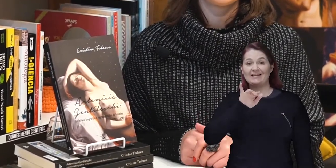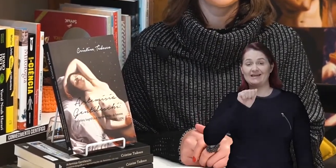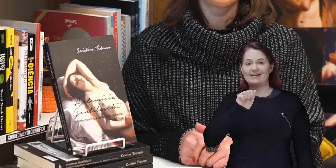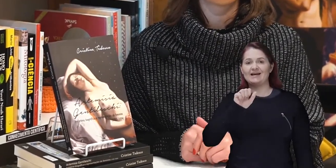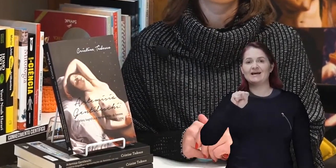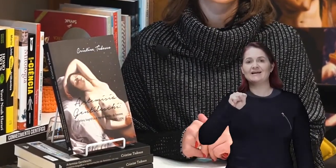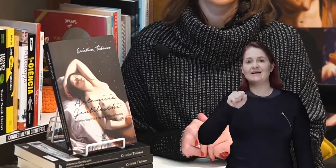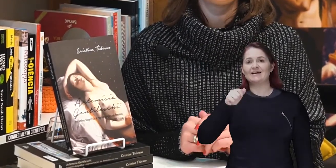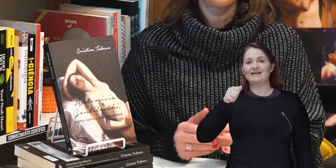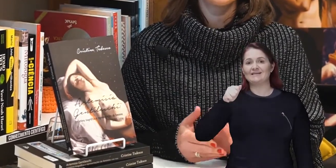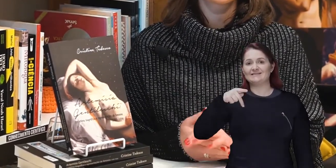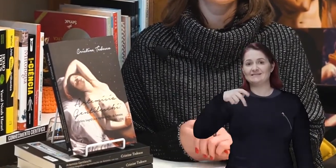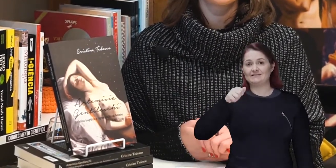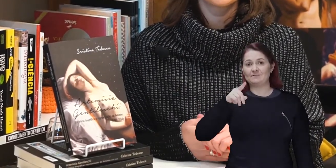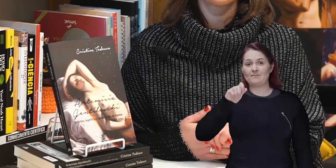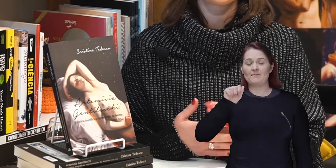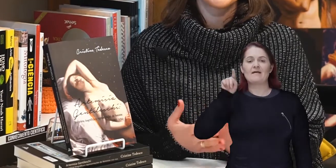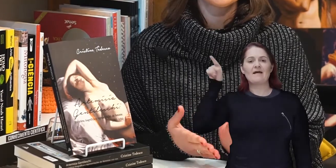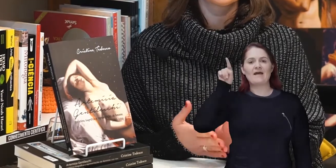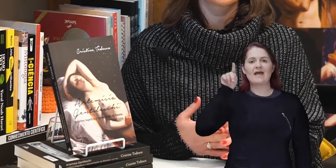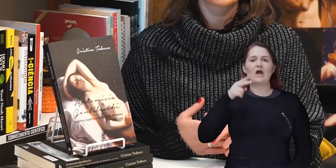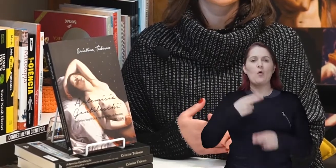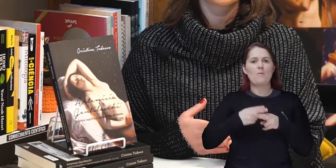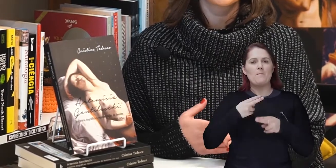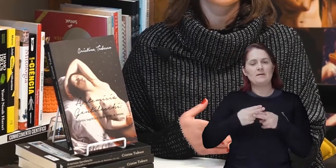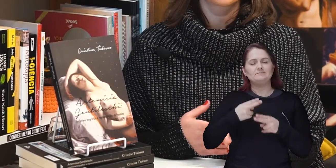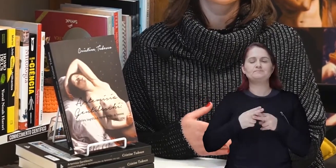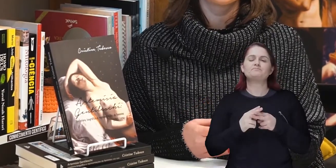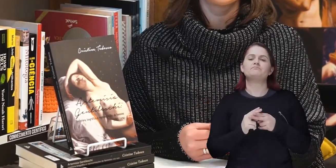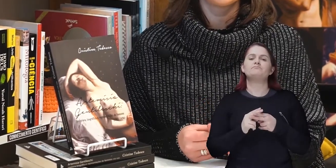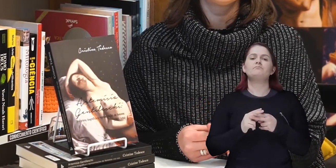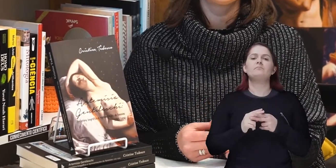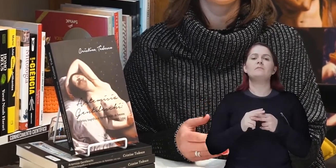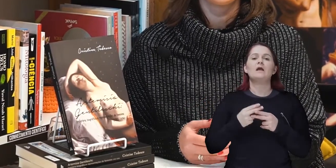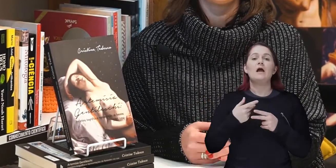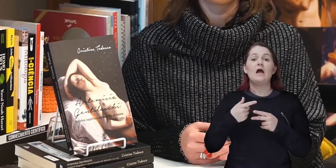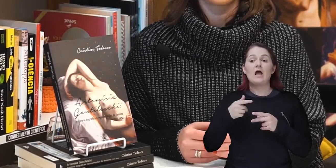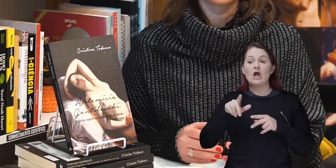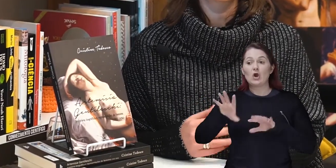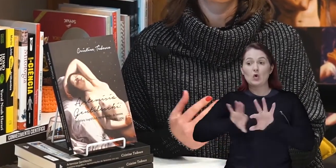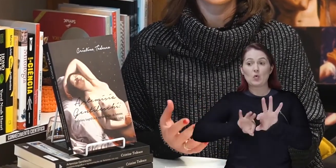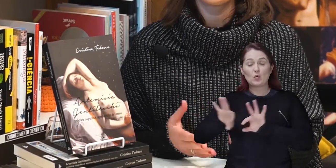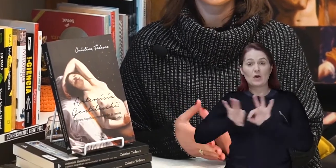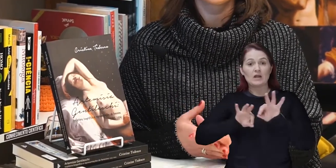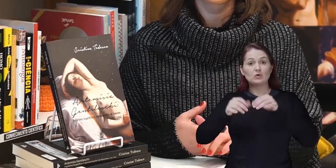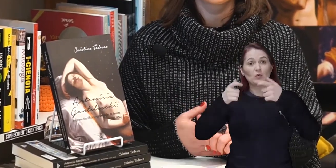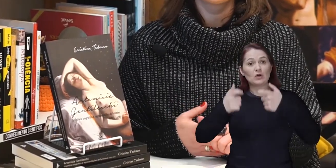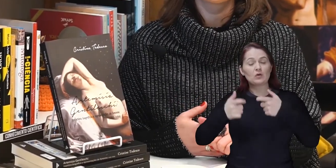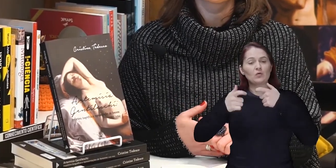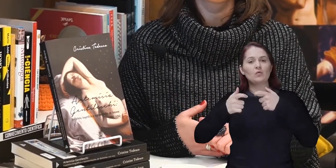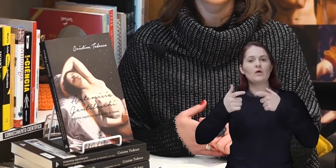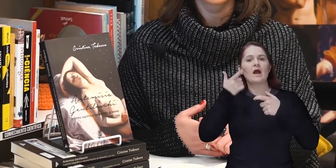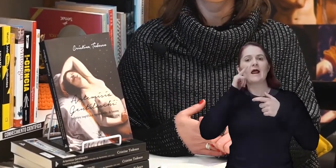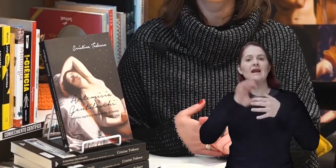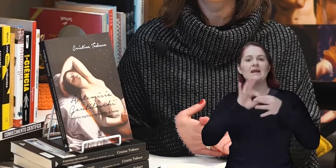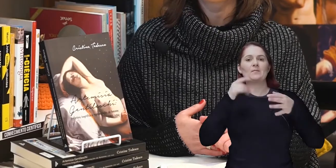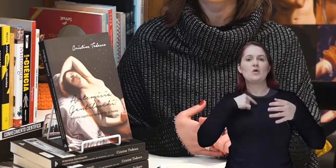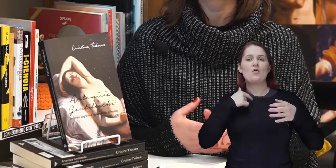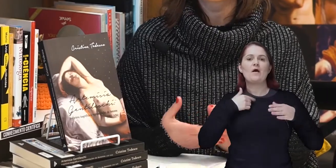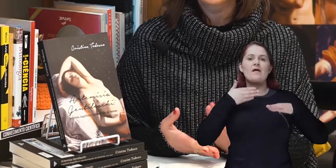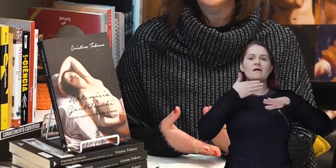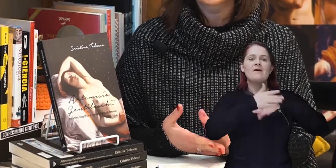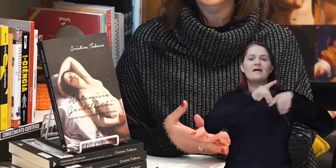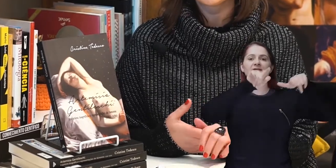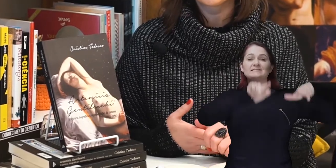que eu visitei, eu tive a oportunidade, por meio da autorização que a curadora me deu, após ter realizado toda a visita museal, eu pude